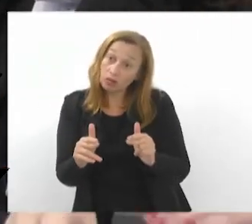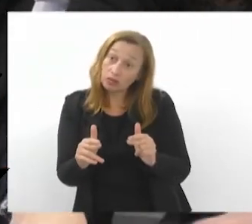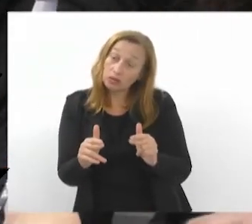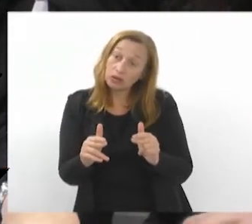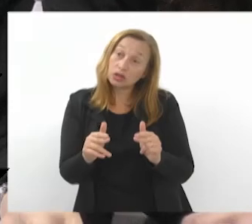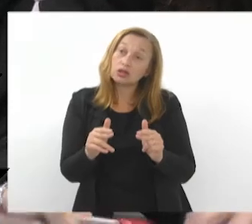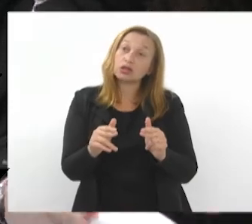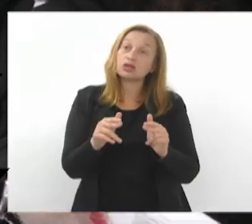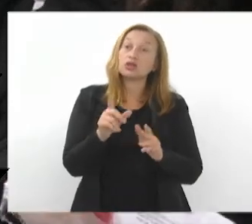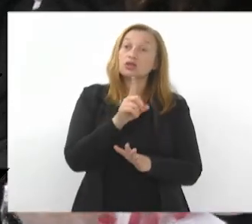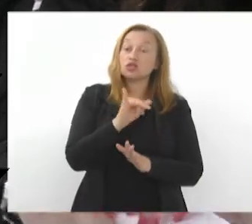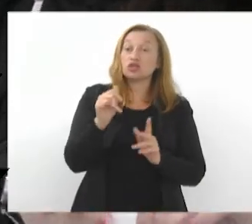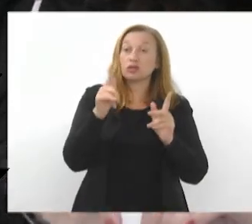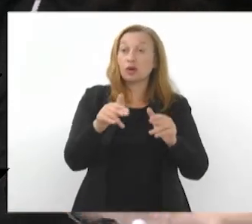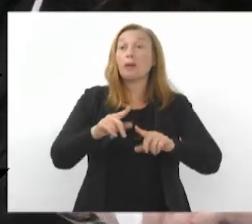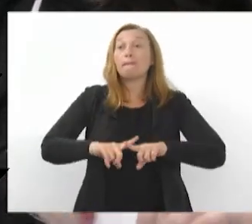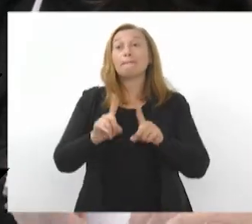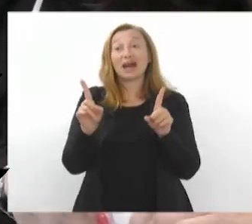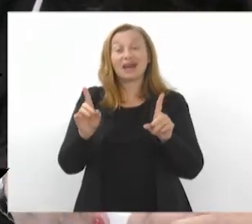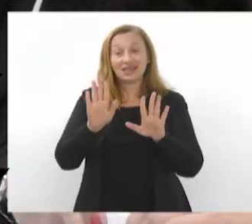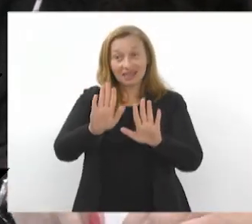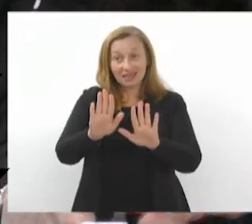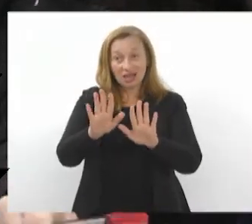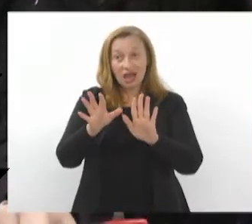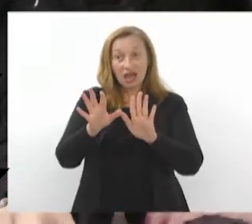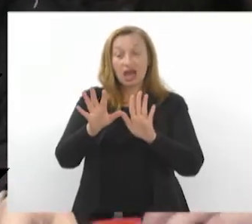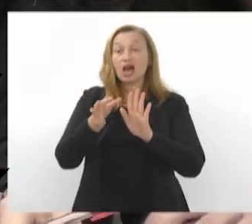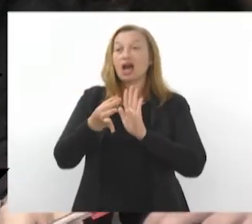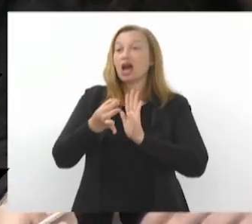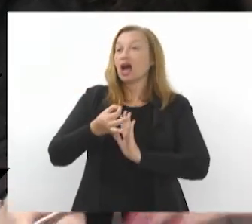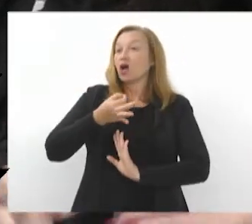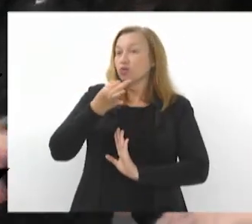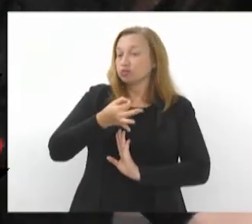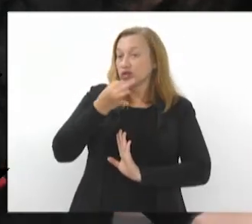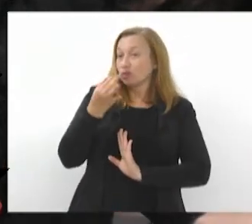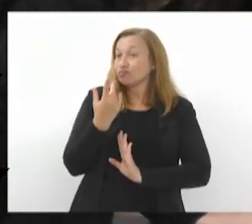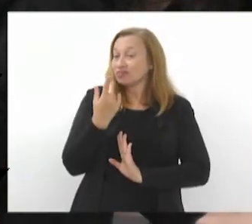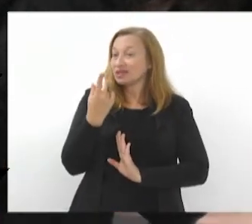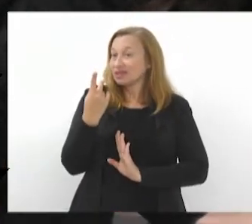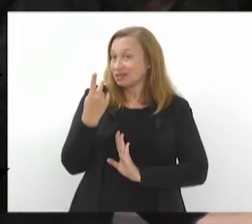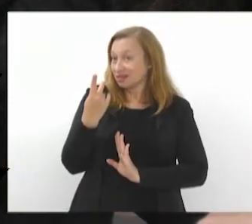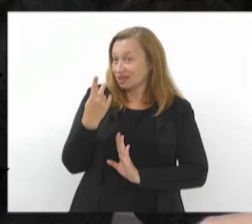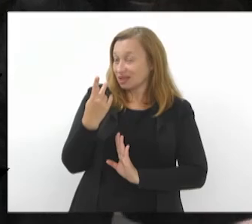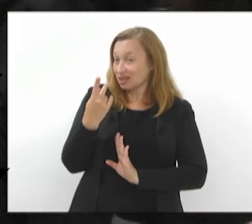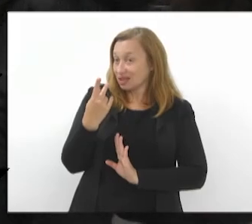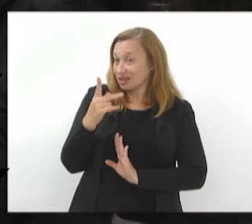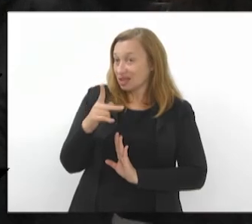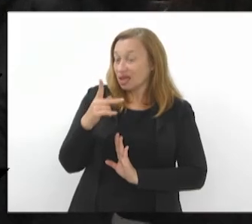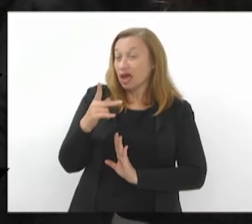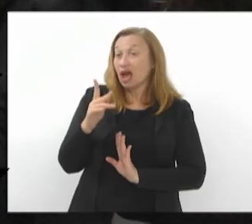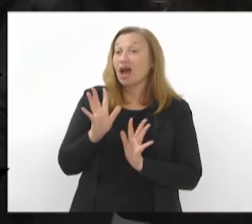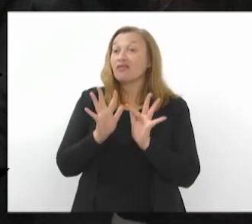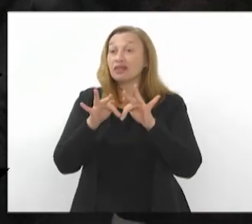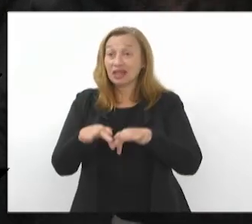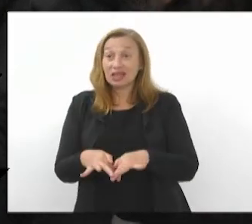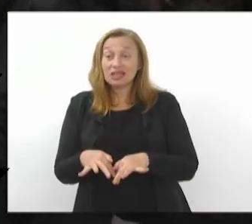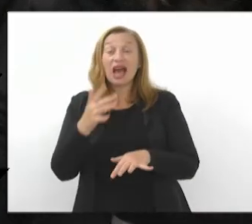dia. Sim, querida, mas a justificativa leva a Vossa Excelência a concluir